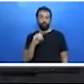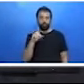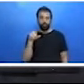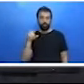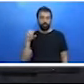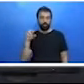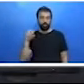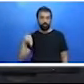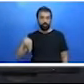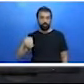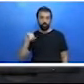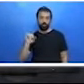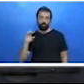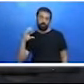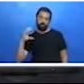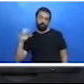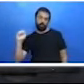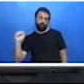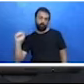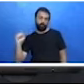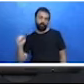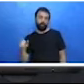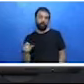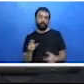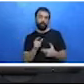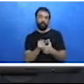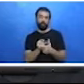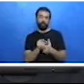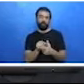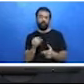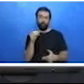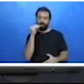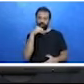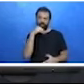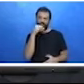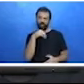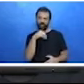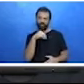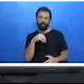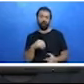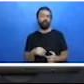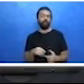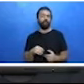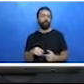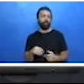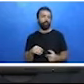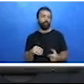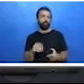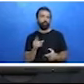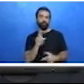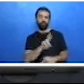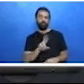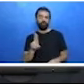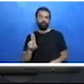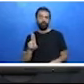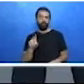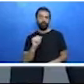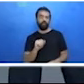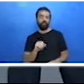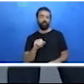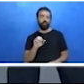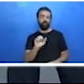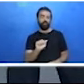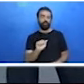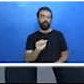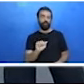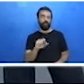dica que vem aqui para vocês. Para saber qual é a sílaba tônica de uma palavra, chame a palavra. Chamar a